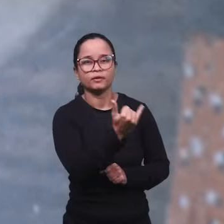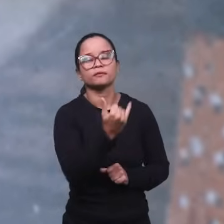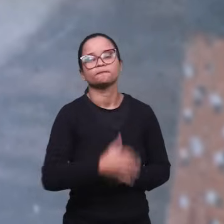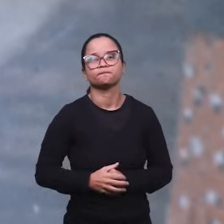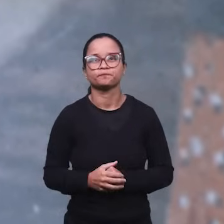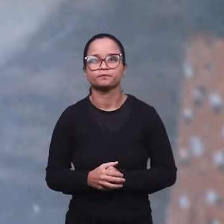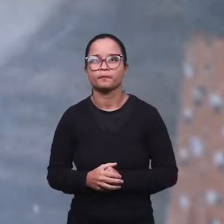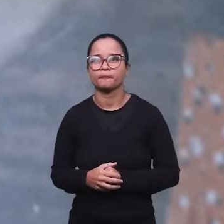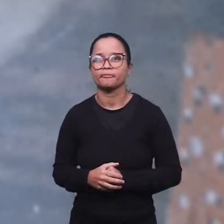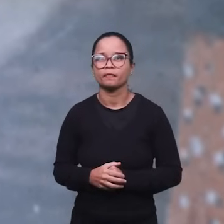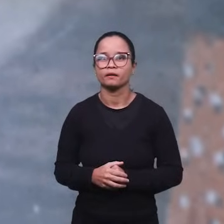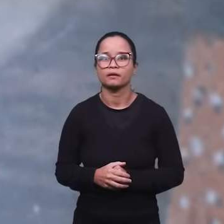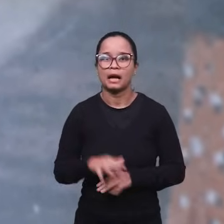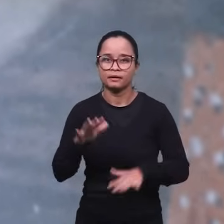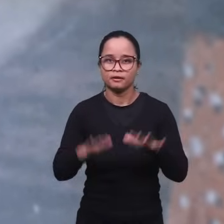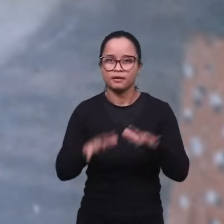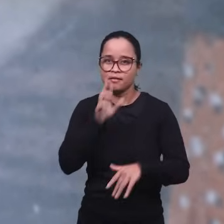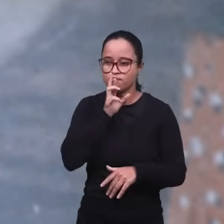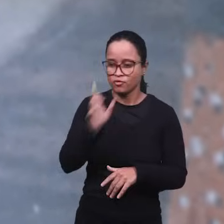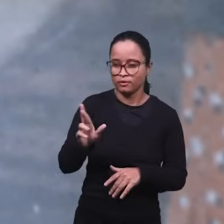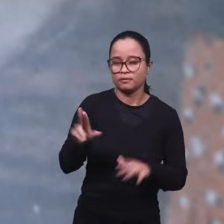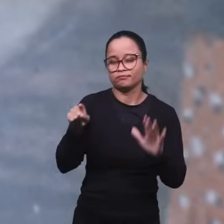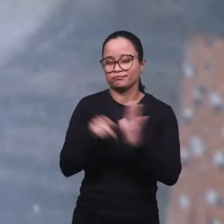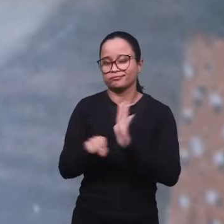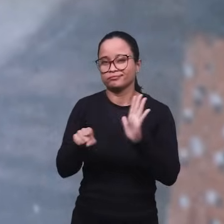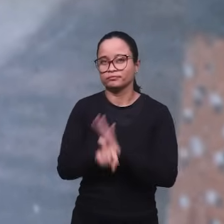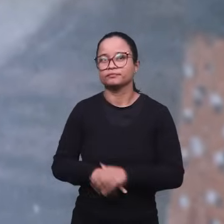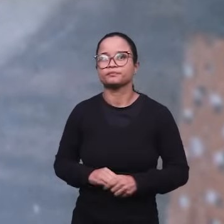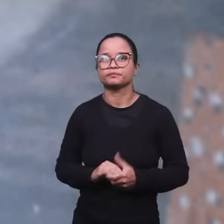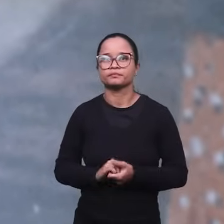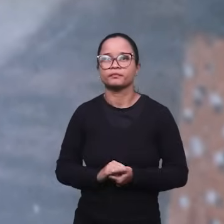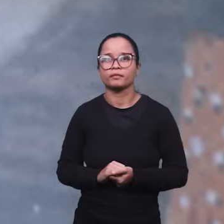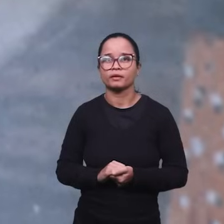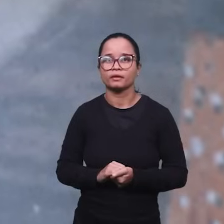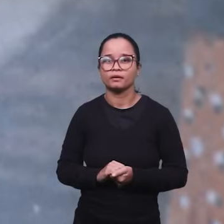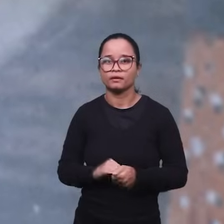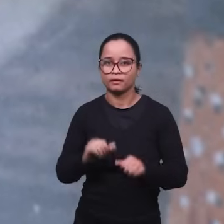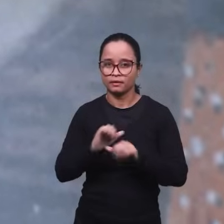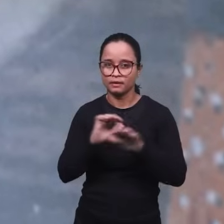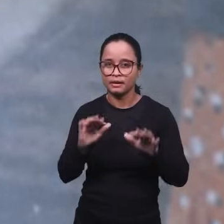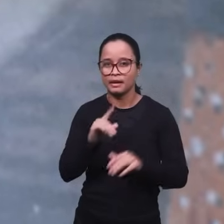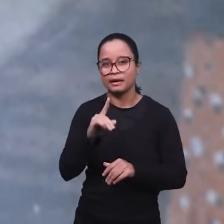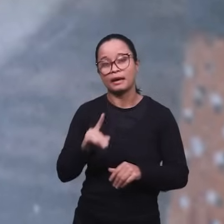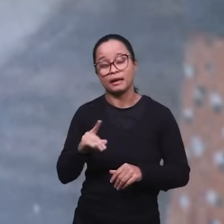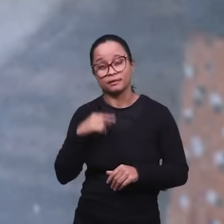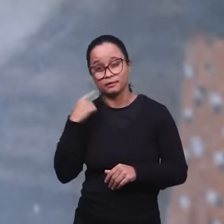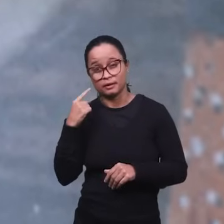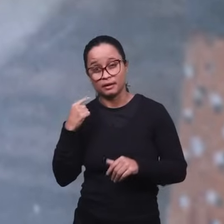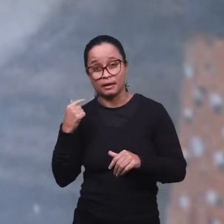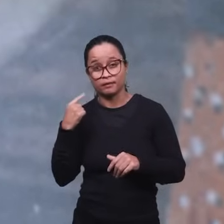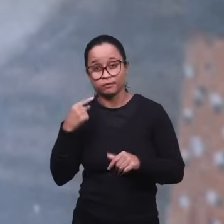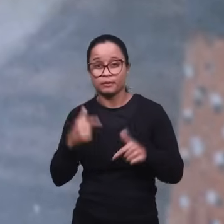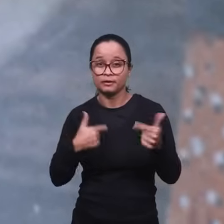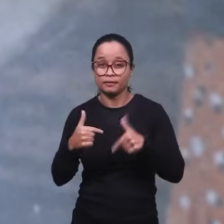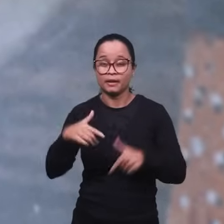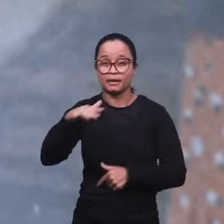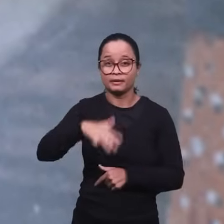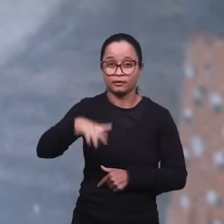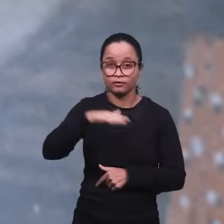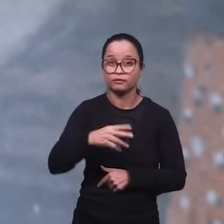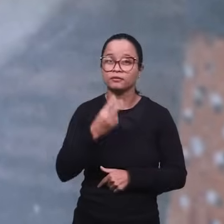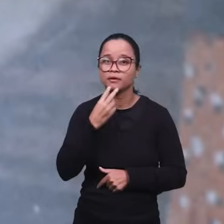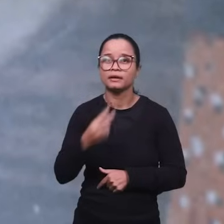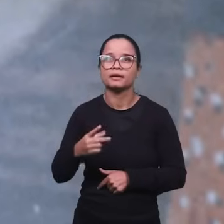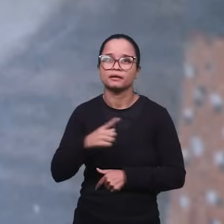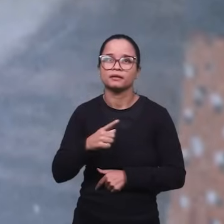ela, tá certo? Para, às vezes, responder as perguntas. Obviamente, a doutora Carla trabalha aqui na Grande